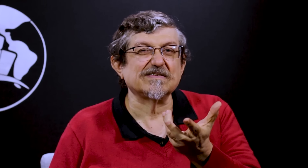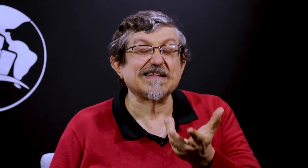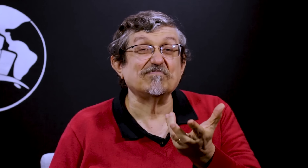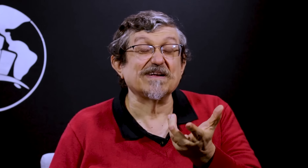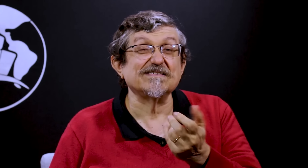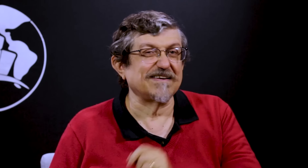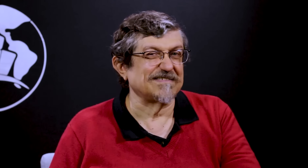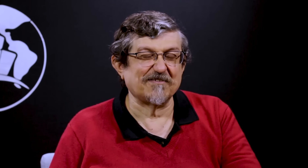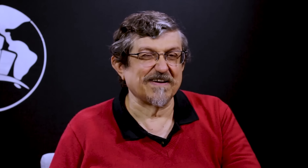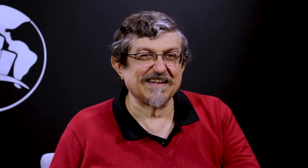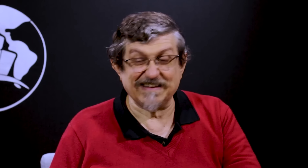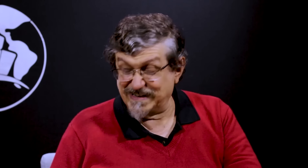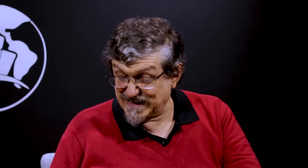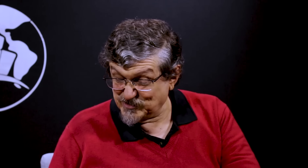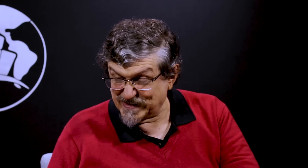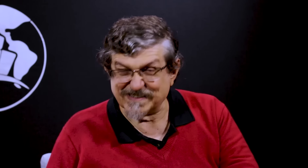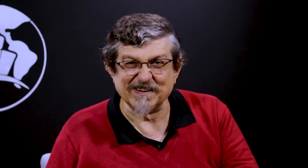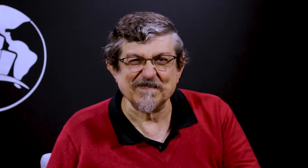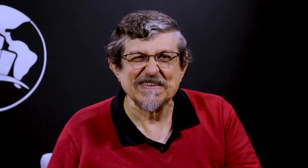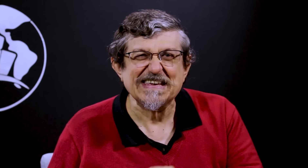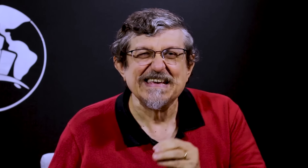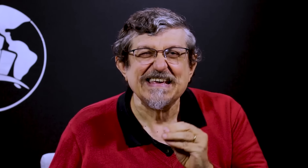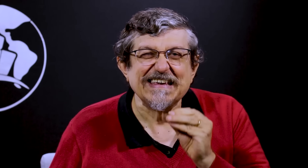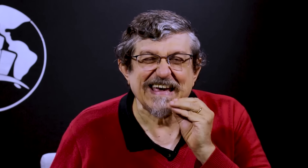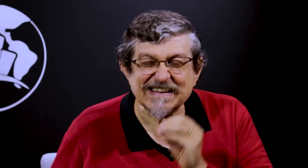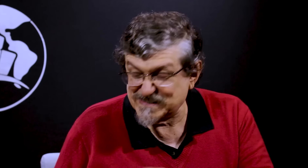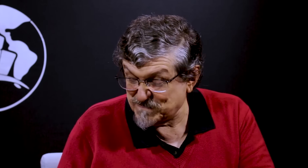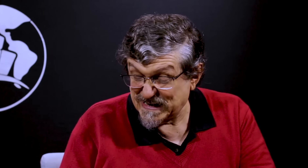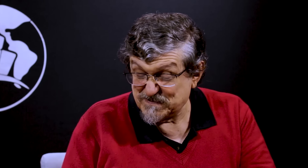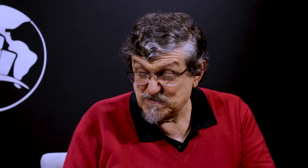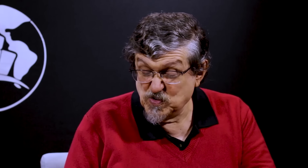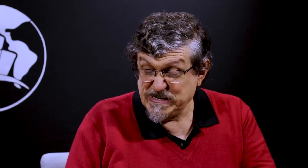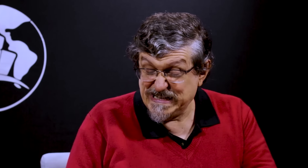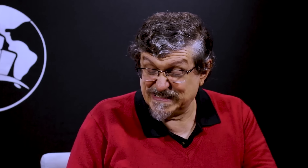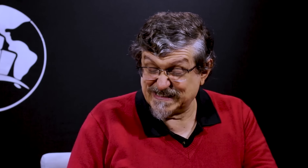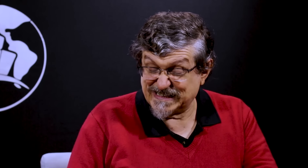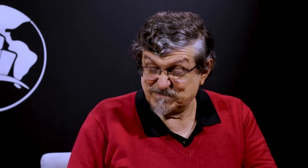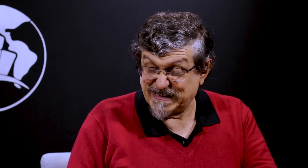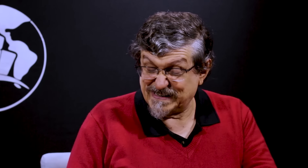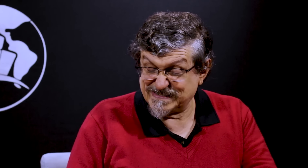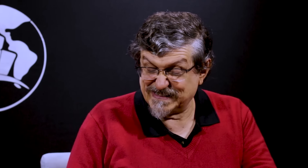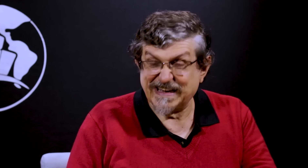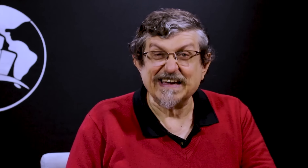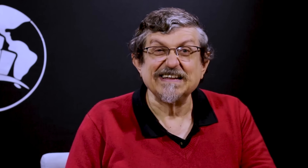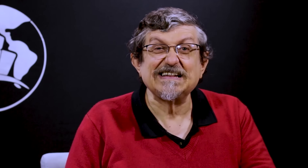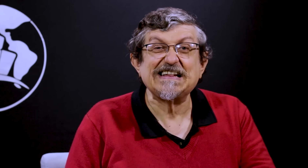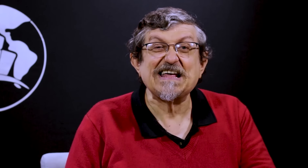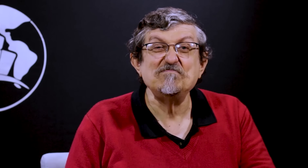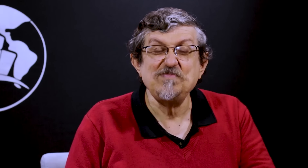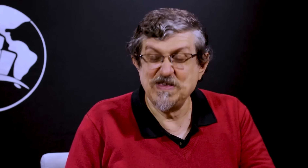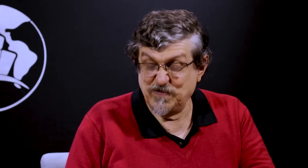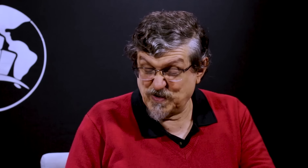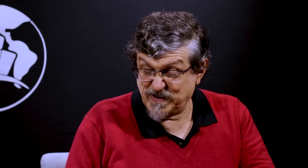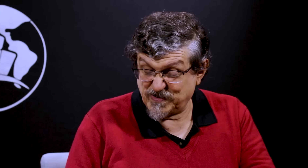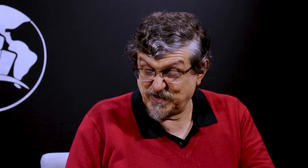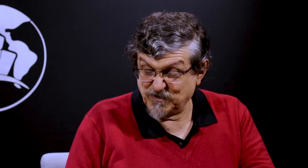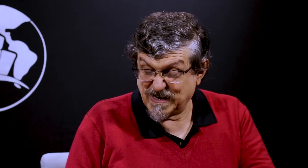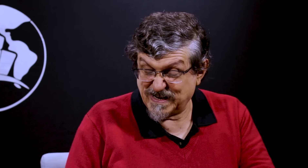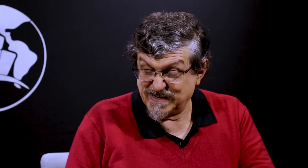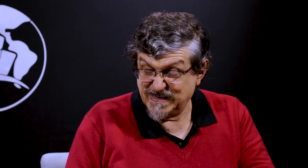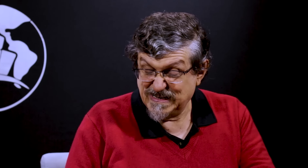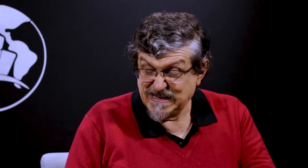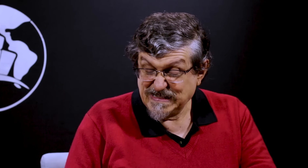que está presente na verdadeira adoração, que é essa palavra bonita que aparece aqui, é temível